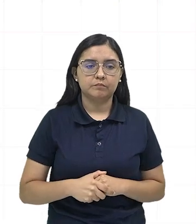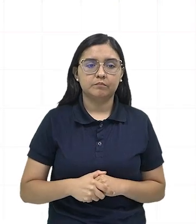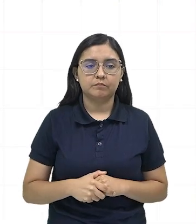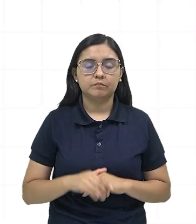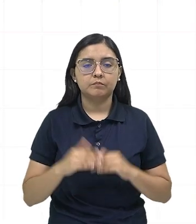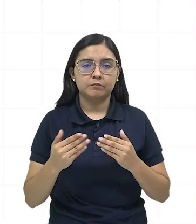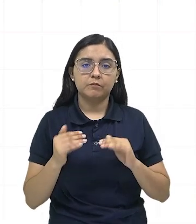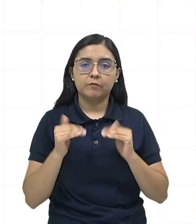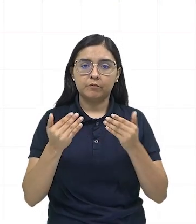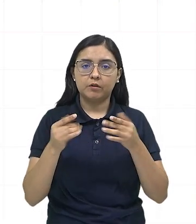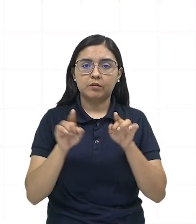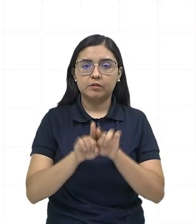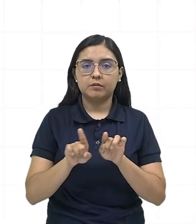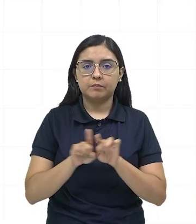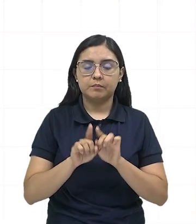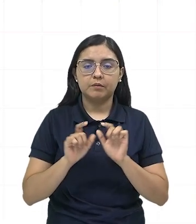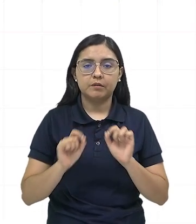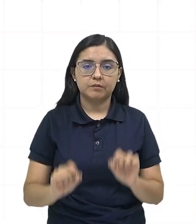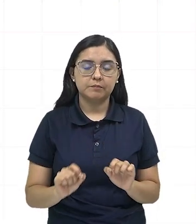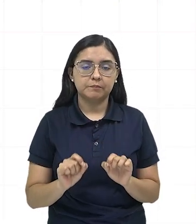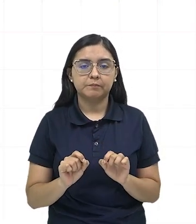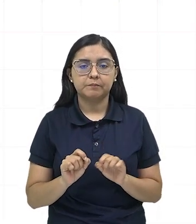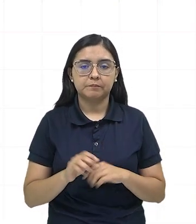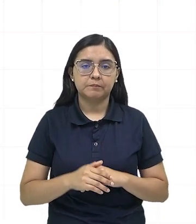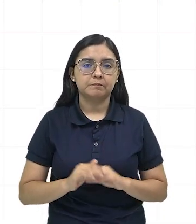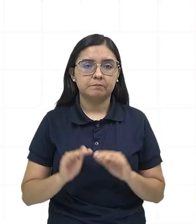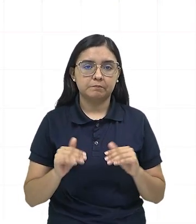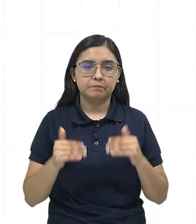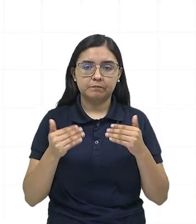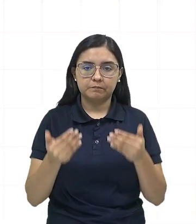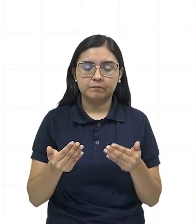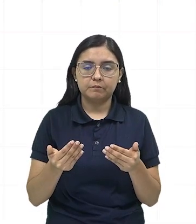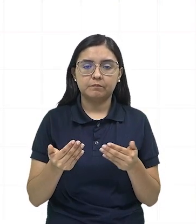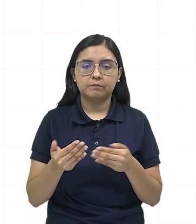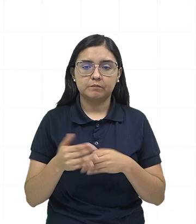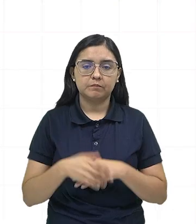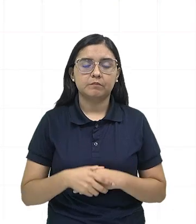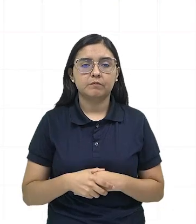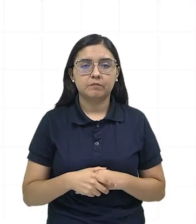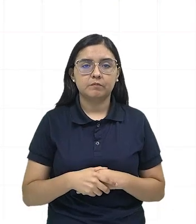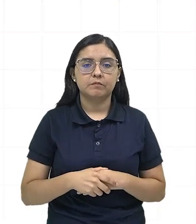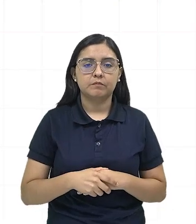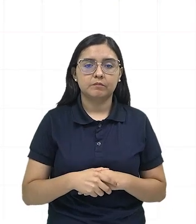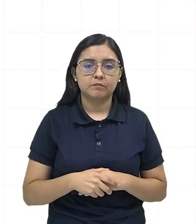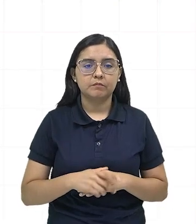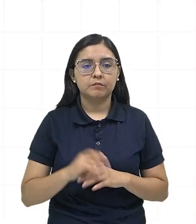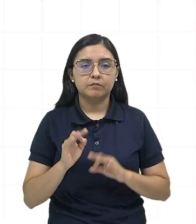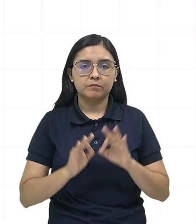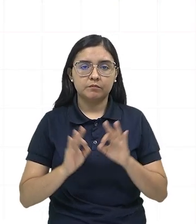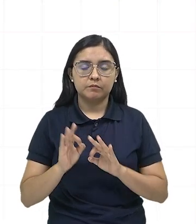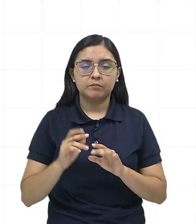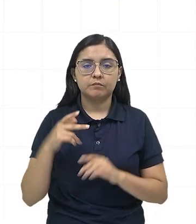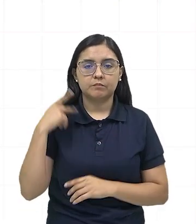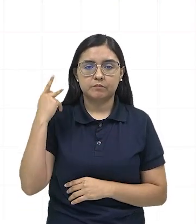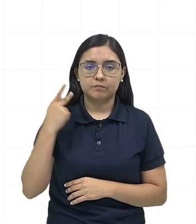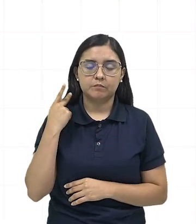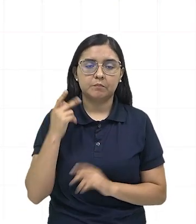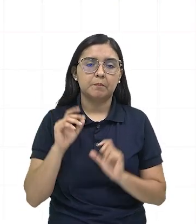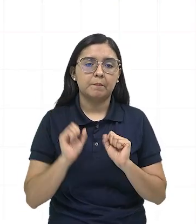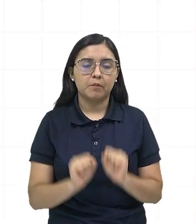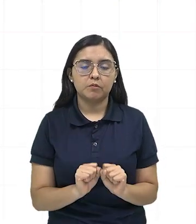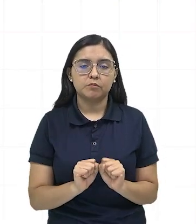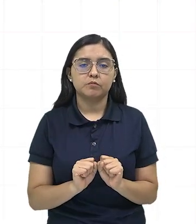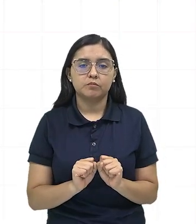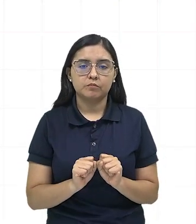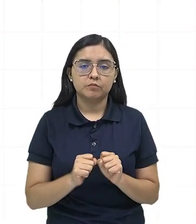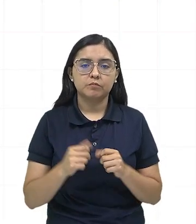do Estado, ou seja, podem ir além das fronteiras da administração política, né? Eu posso fazer